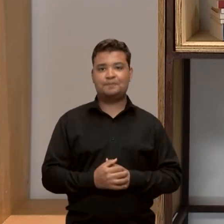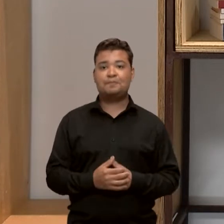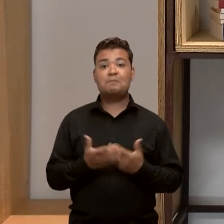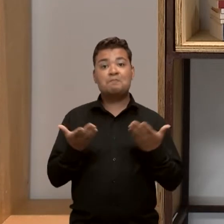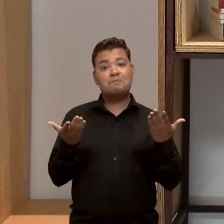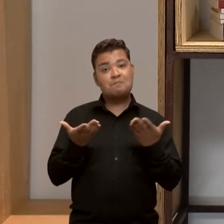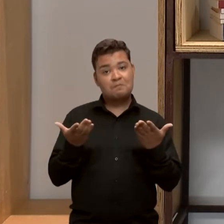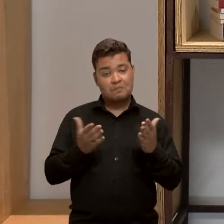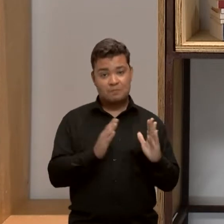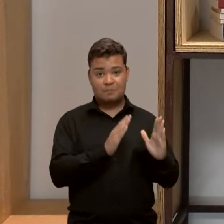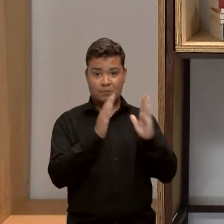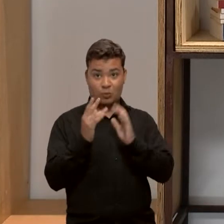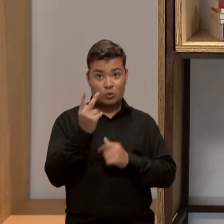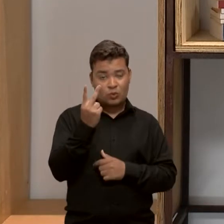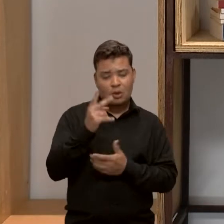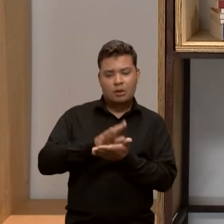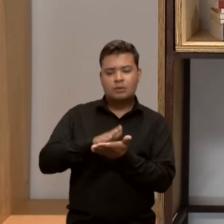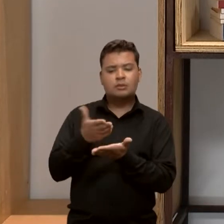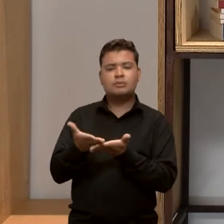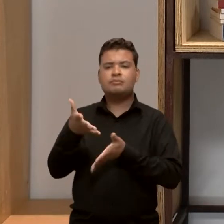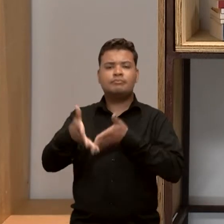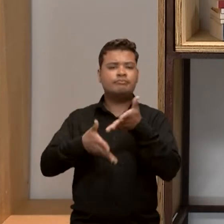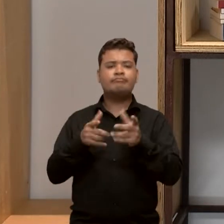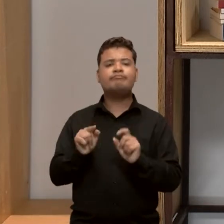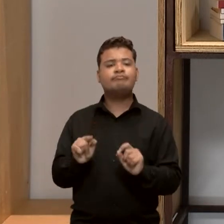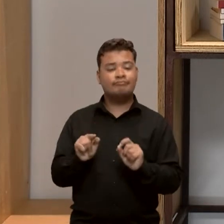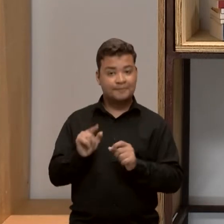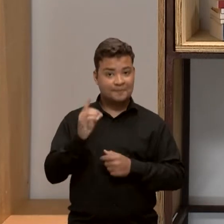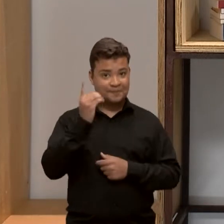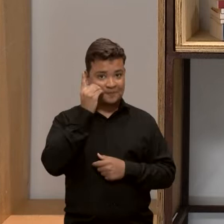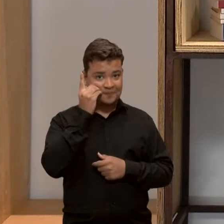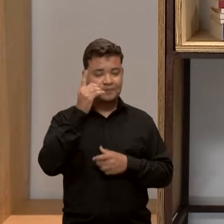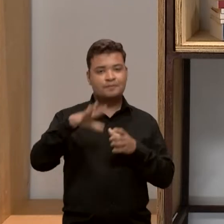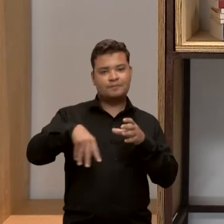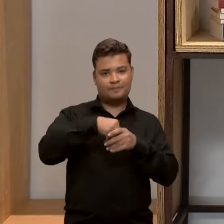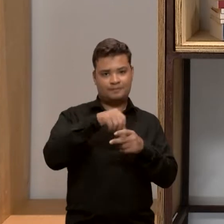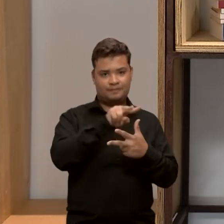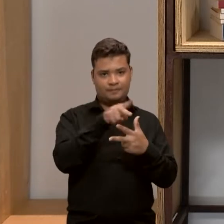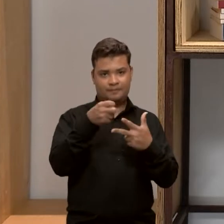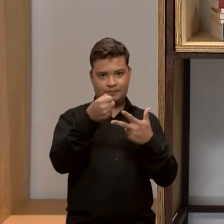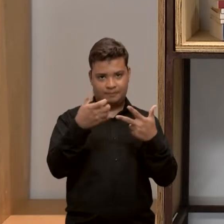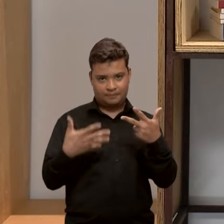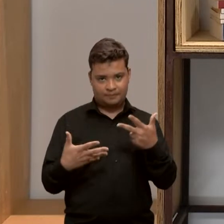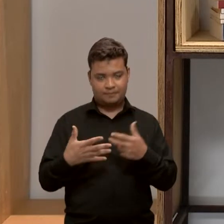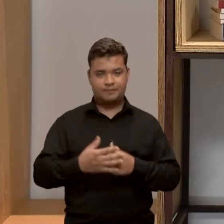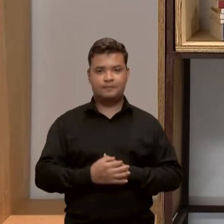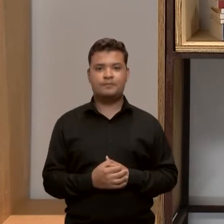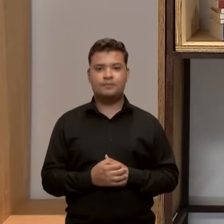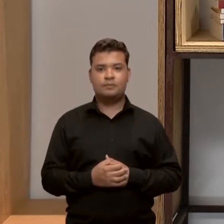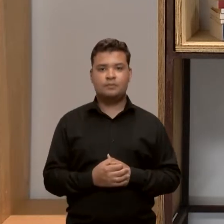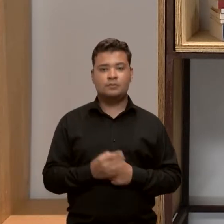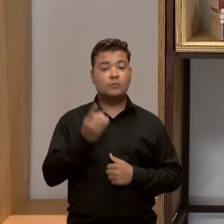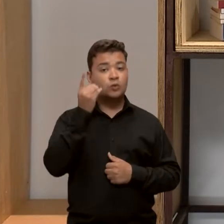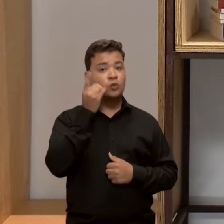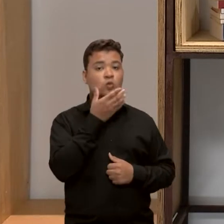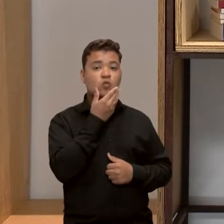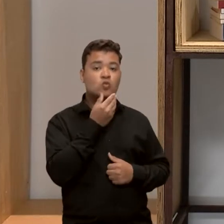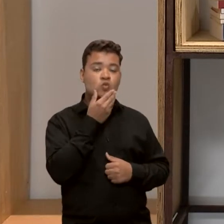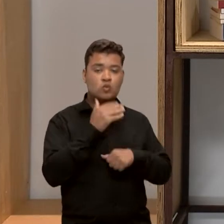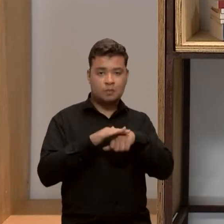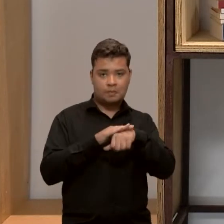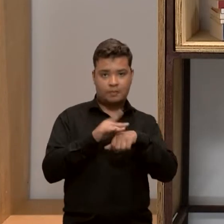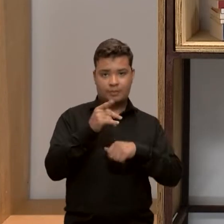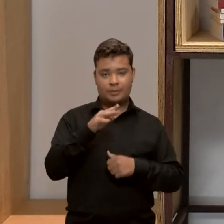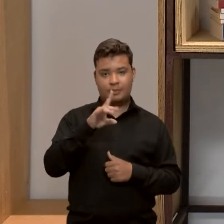faz a interpretação para Libras é o Diogo Marques, que é integrante do Labitave. Ele é um homem de pele parda,